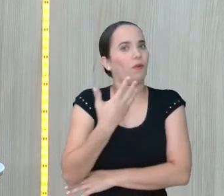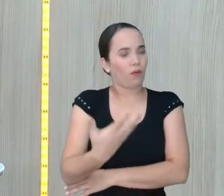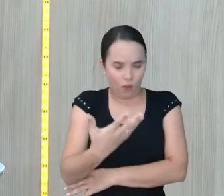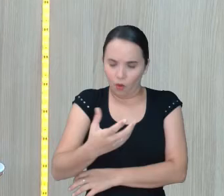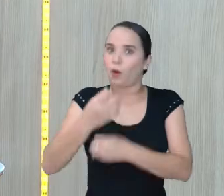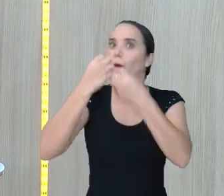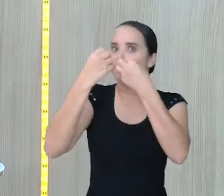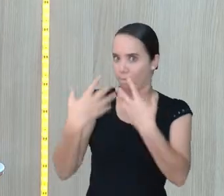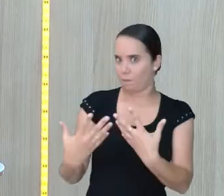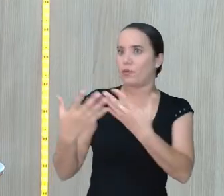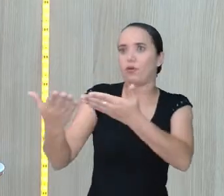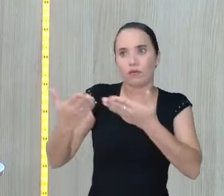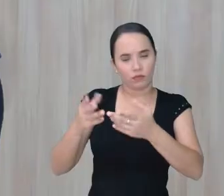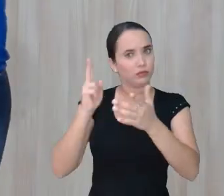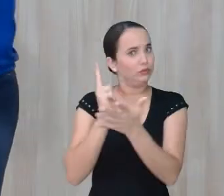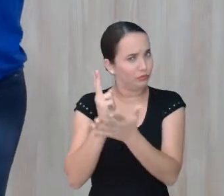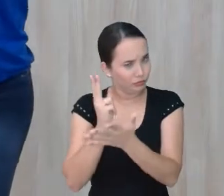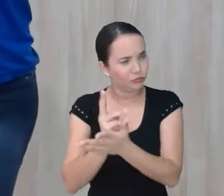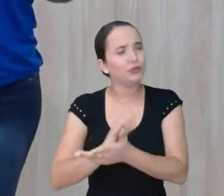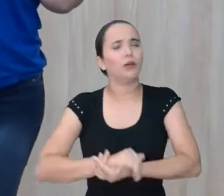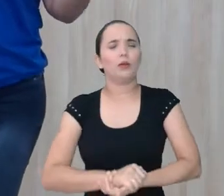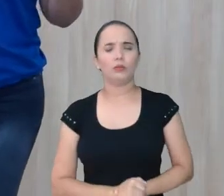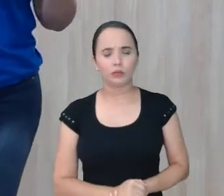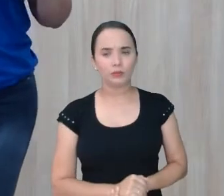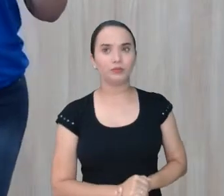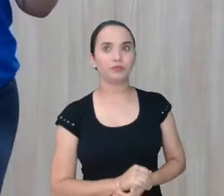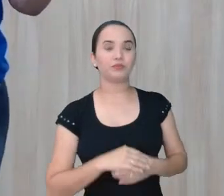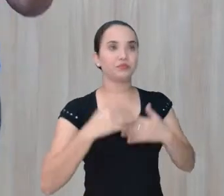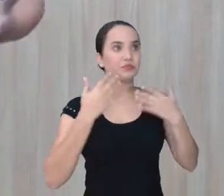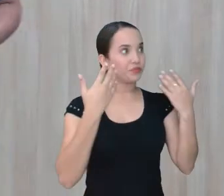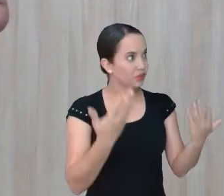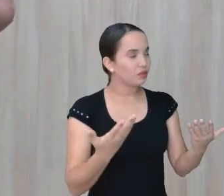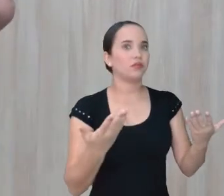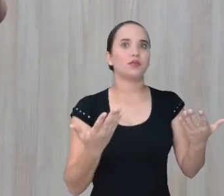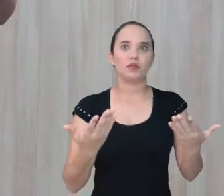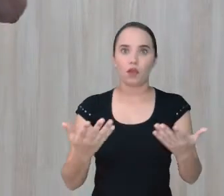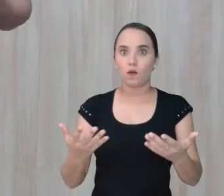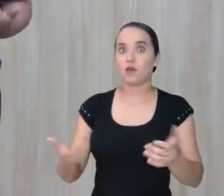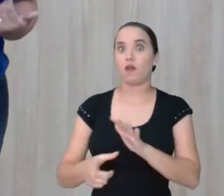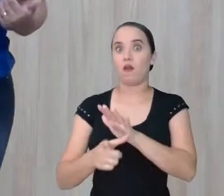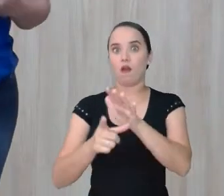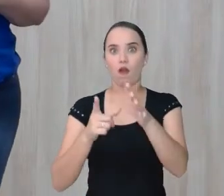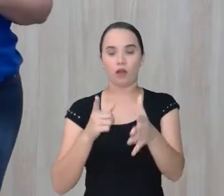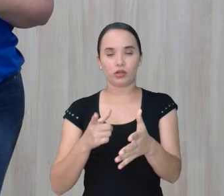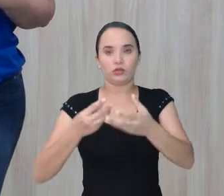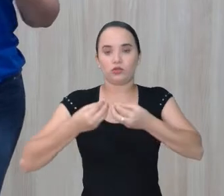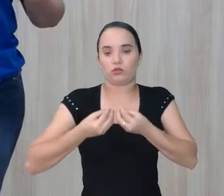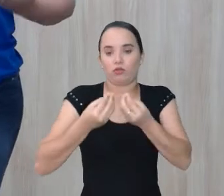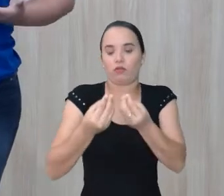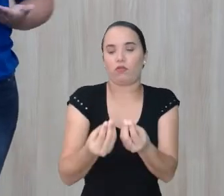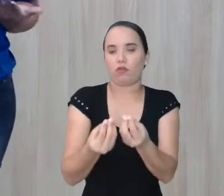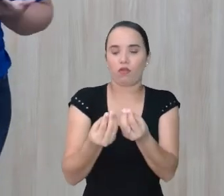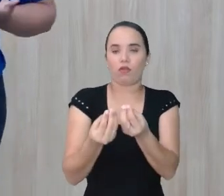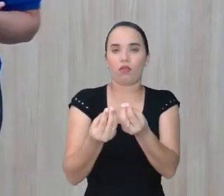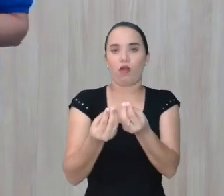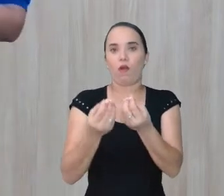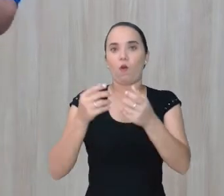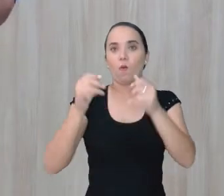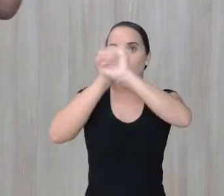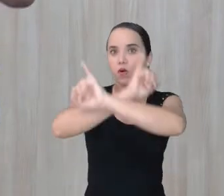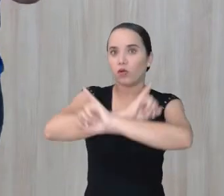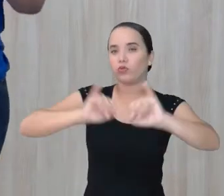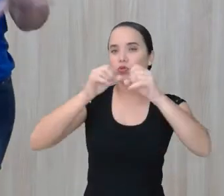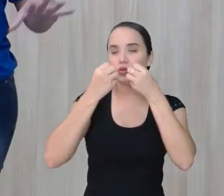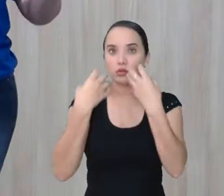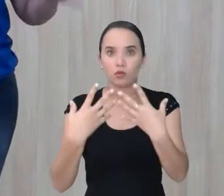muito bem-vindas. Pois é. E antes da gente trazer para a nossa aula alguma notícia boa, eu